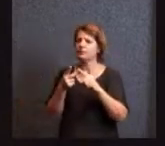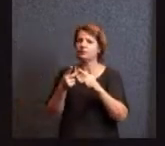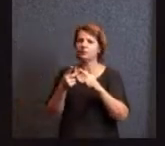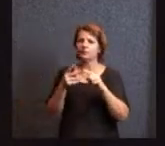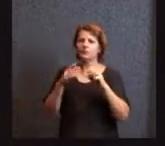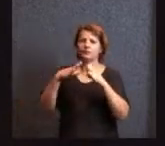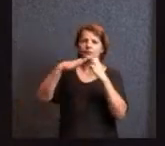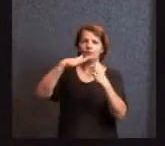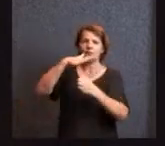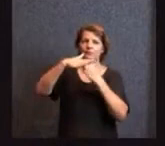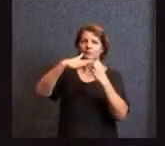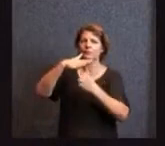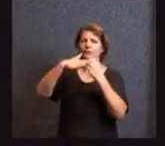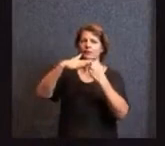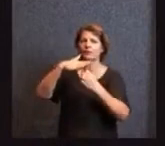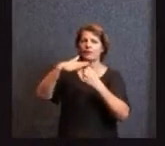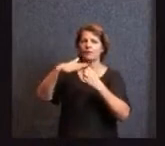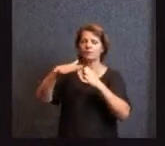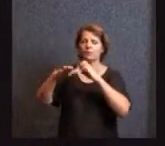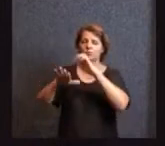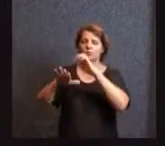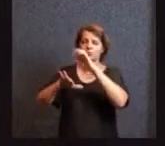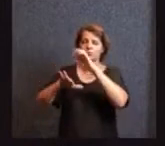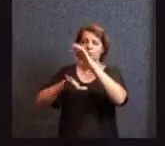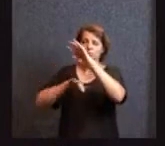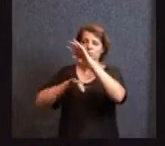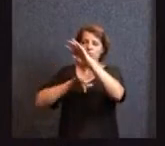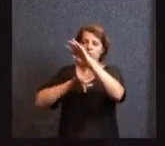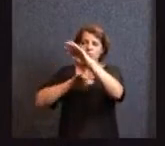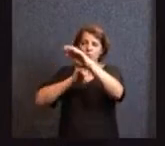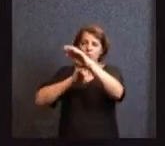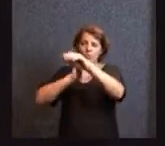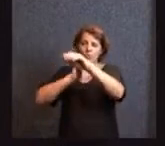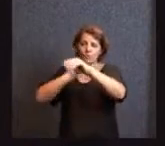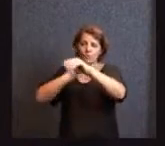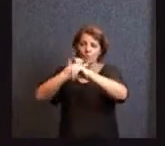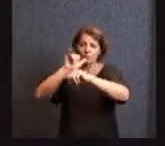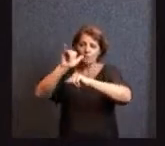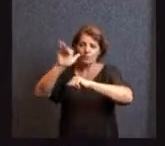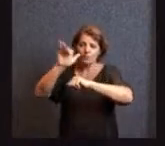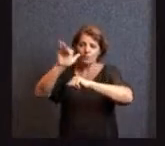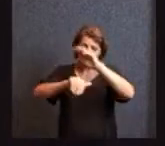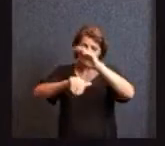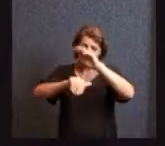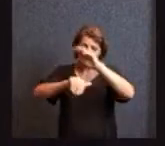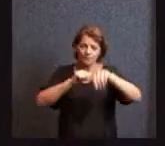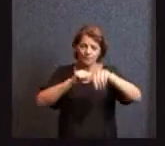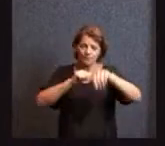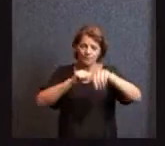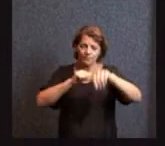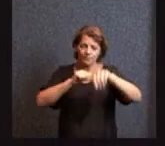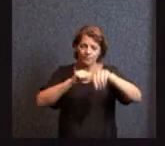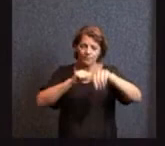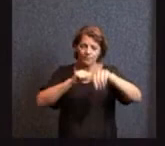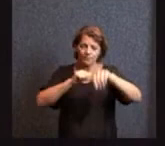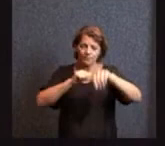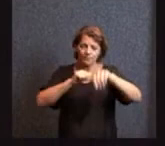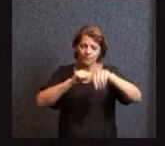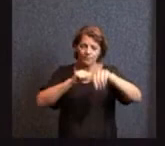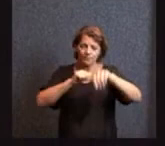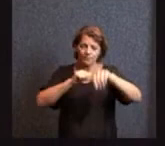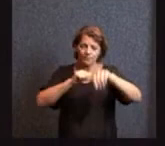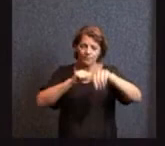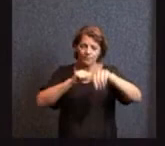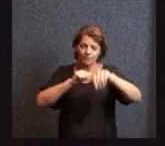buscar recrutar, que faz muito isso no Sistema S, busque essa informação com o nosso aluno que